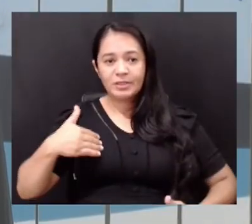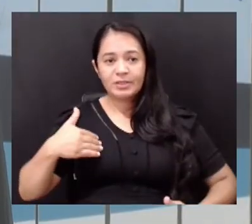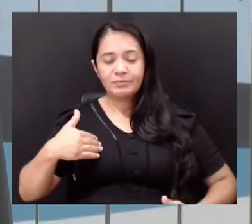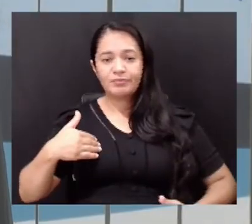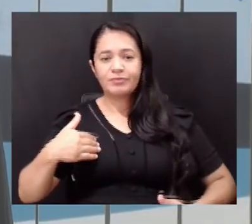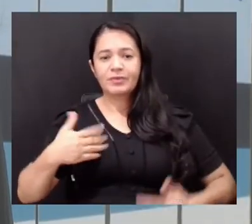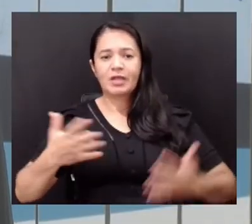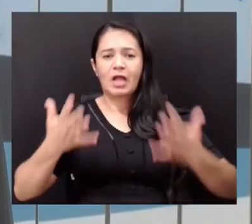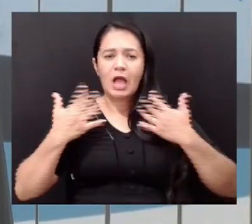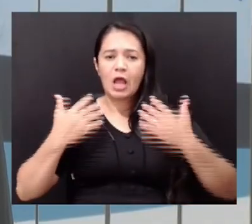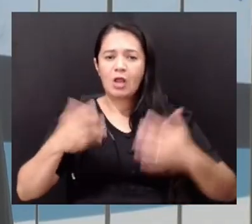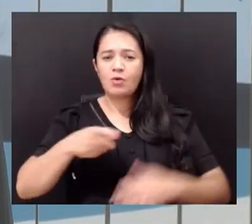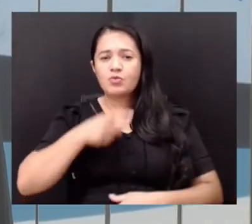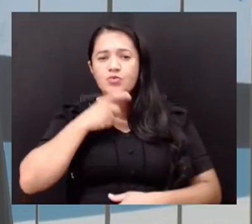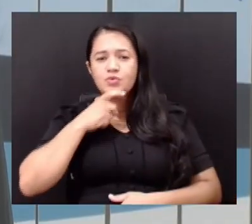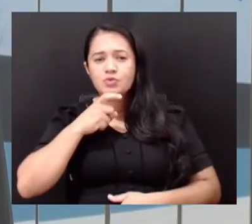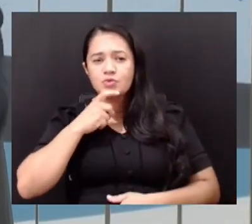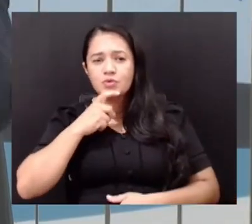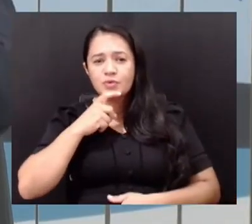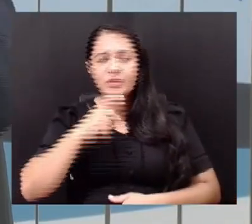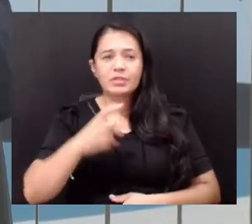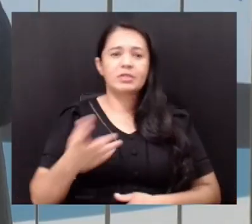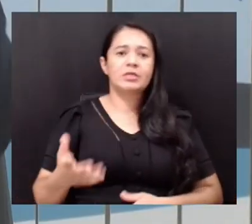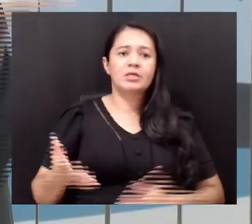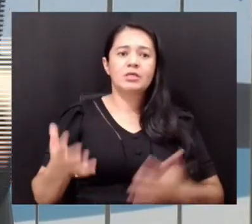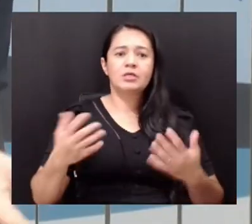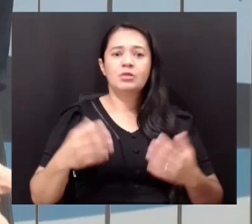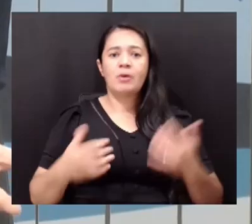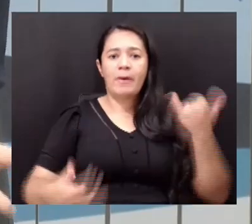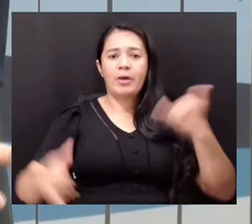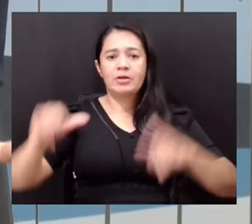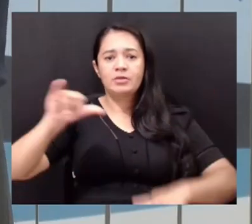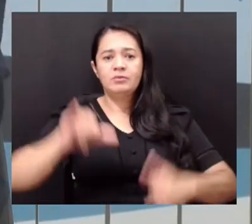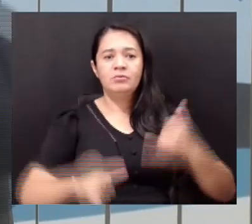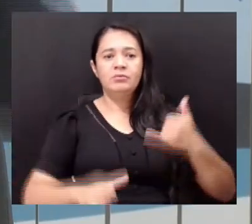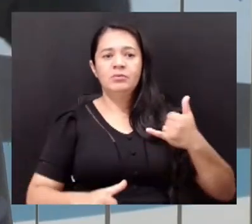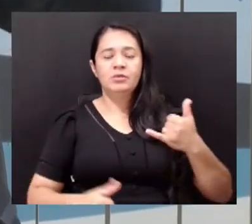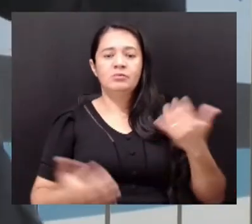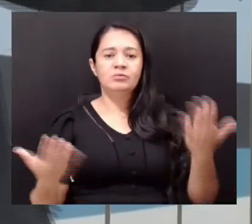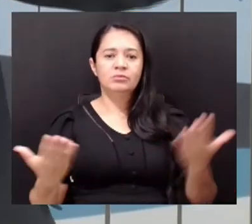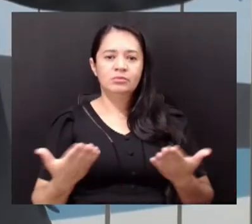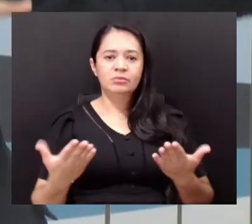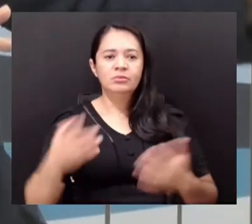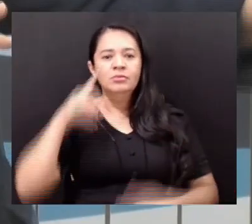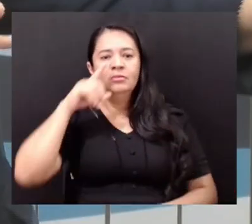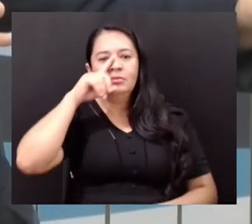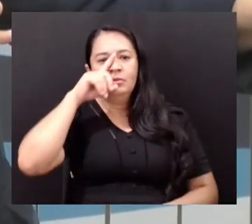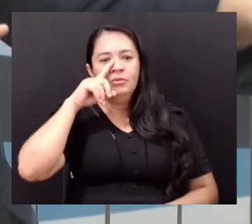risco biológico, risco químico. Agora entrou os riscos psicossociais.